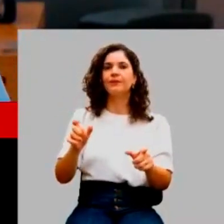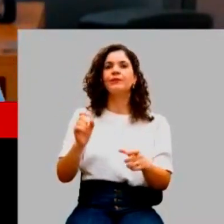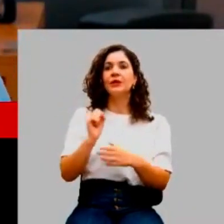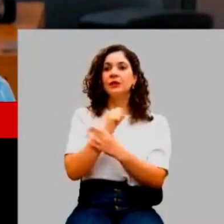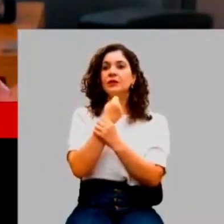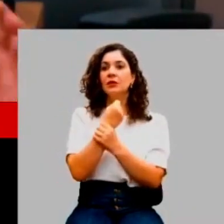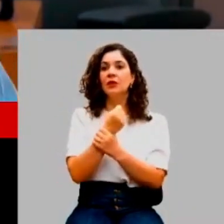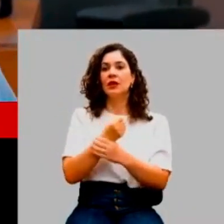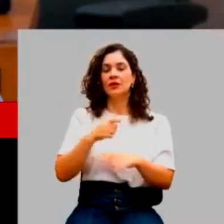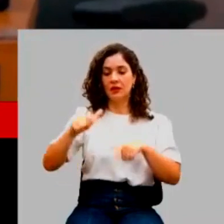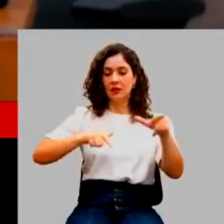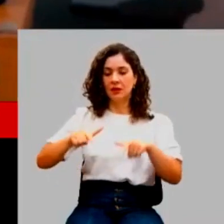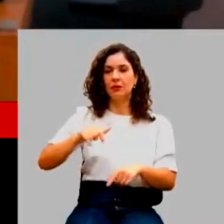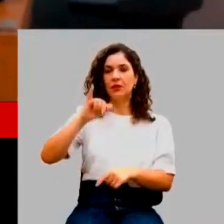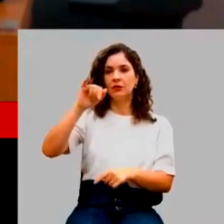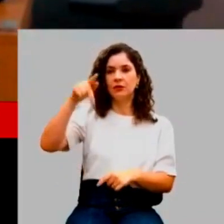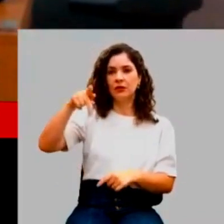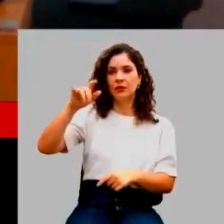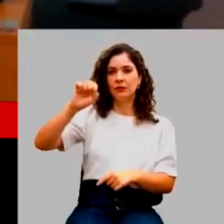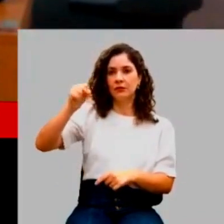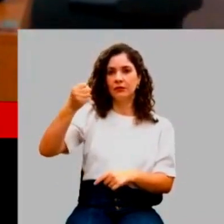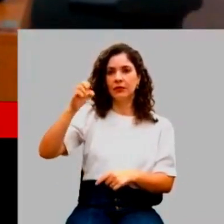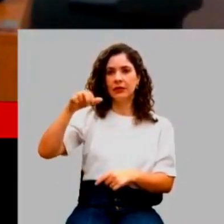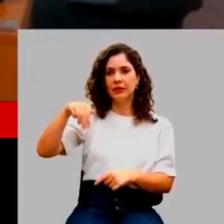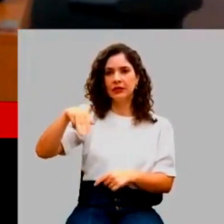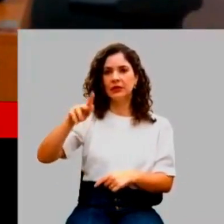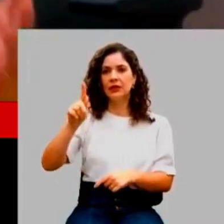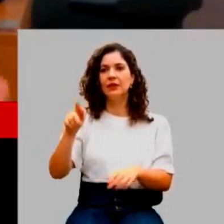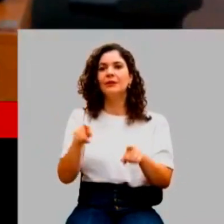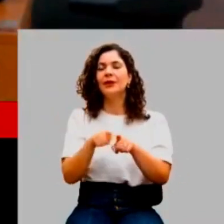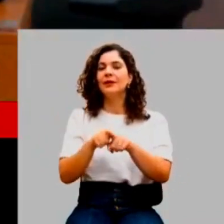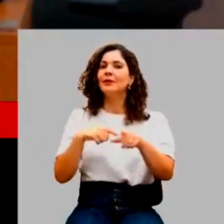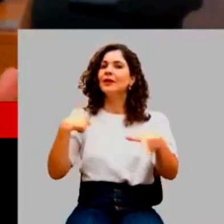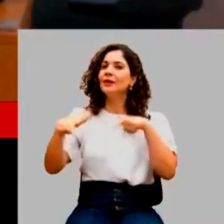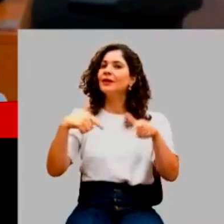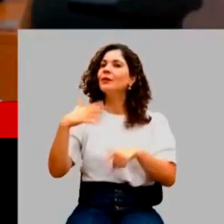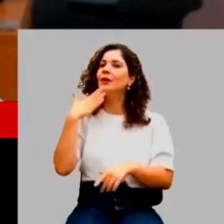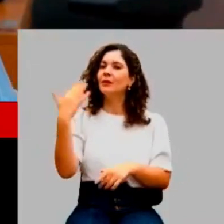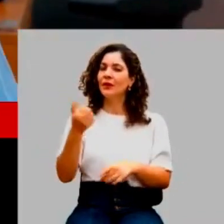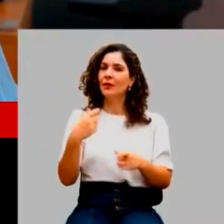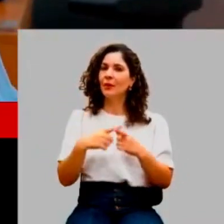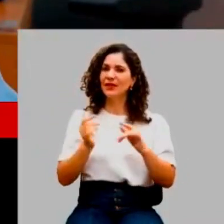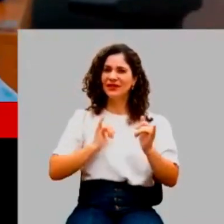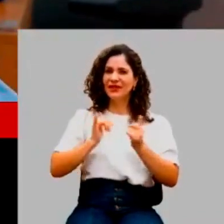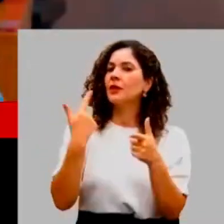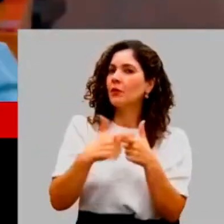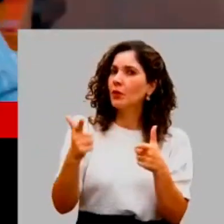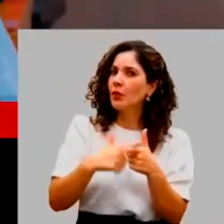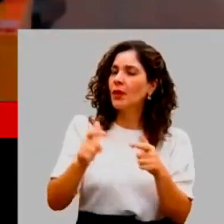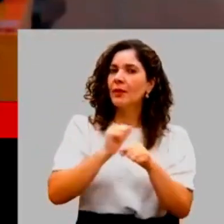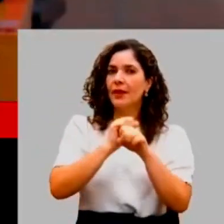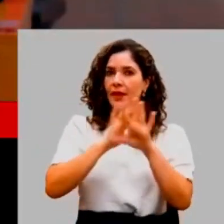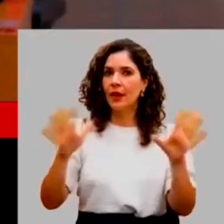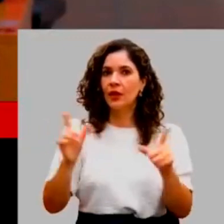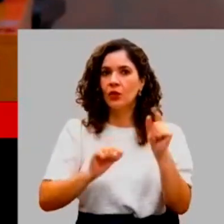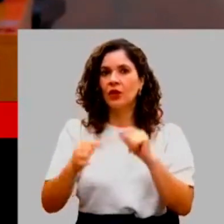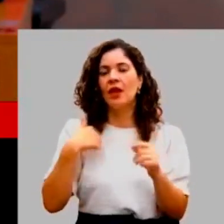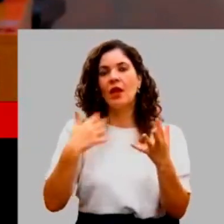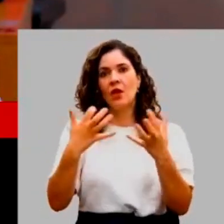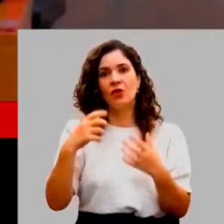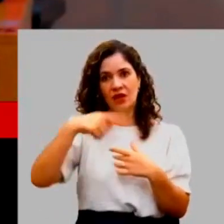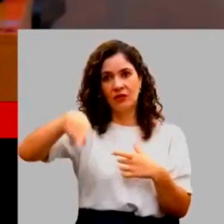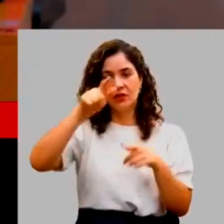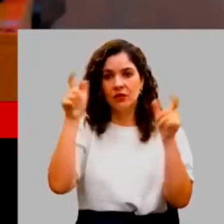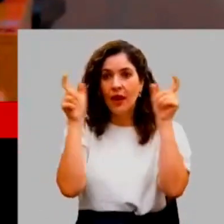né para poder eh também trabalhar melhor só que essas informações a gente nunca encontra em lugar nenhum eu queria fazer um alerta